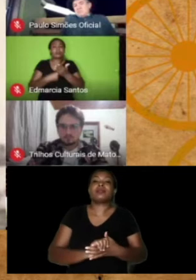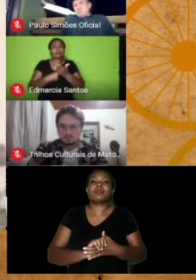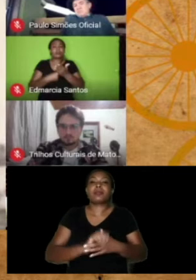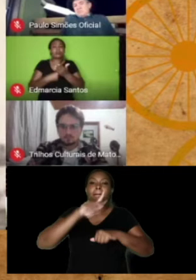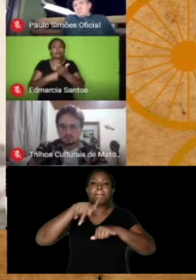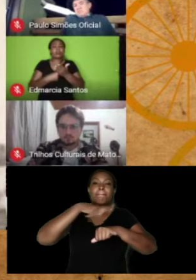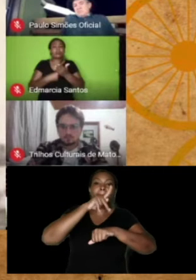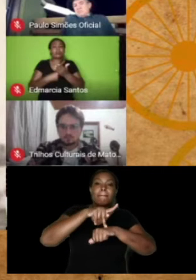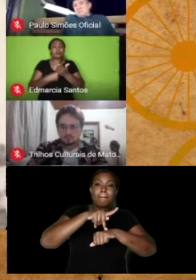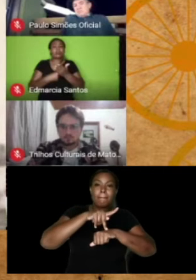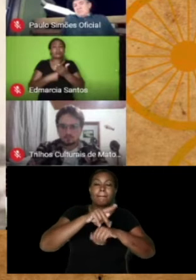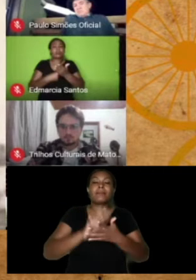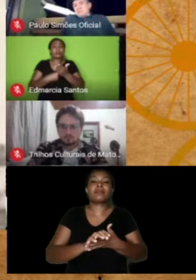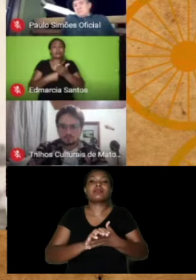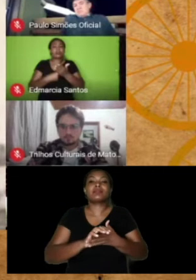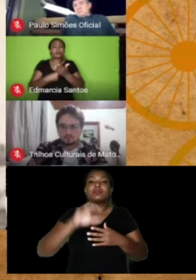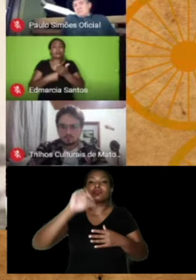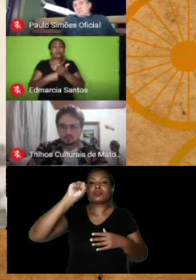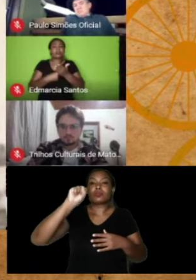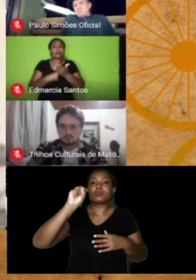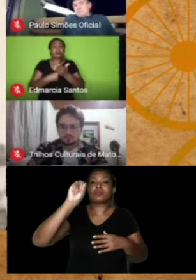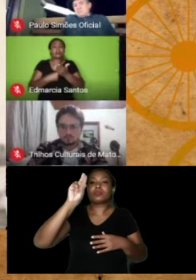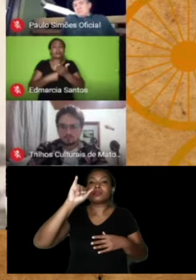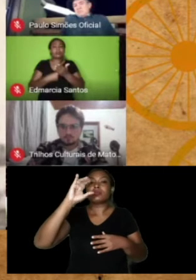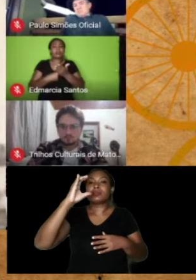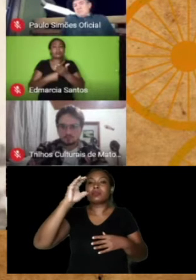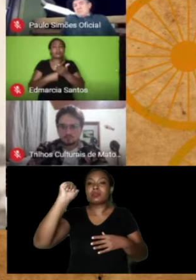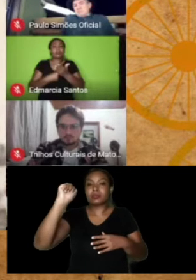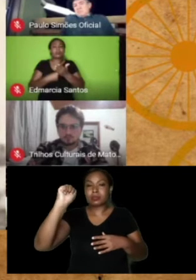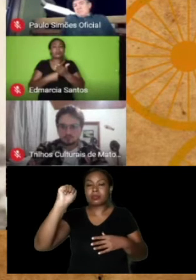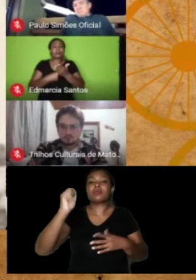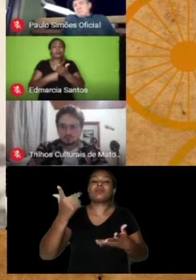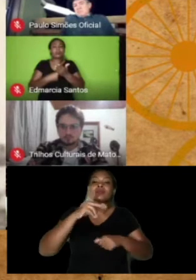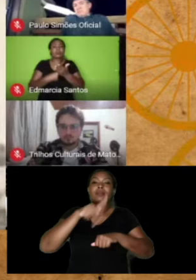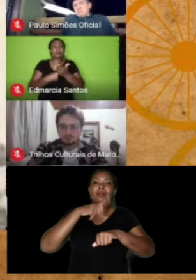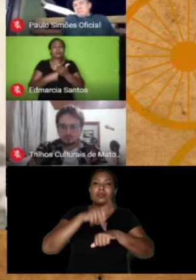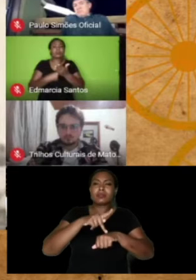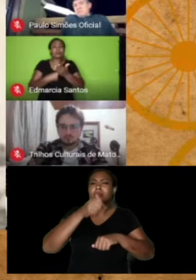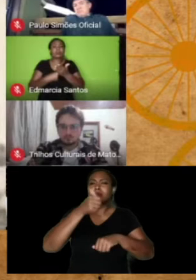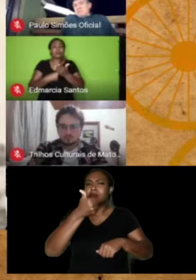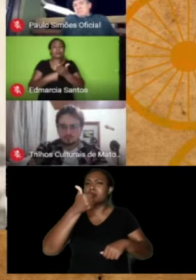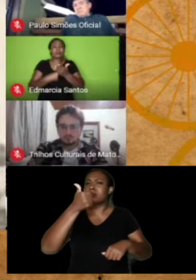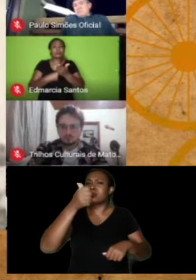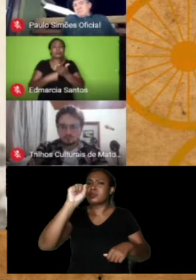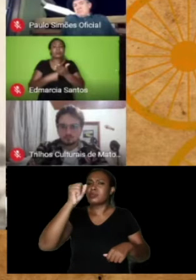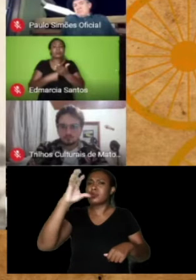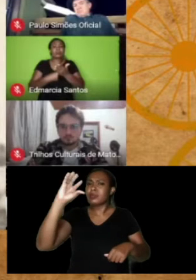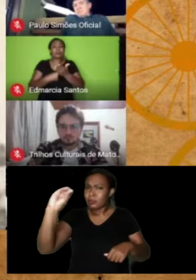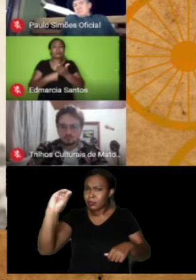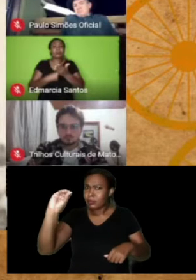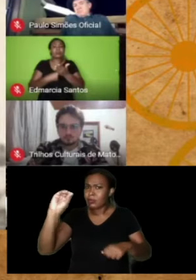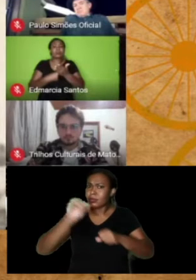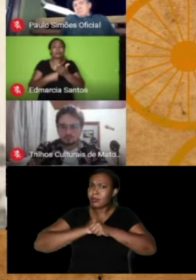como a Suíça, que você chega numa estação, ela está há 180, 150 anos